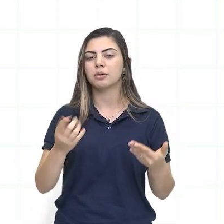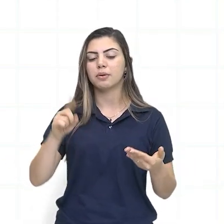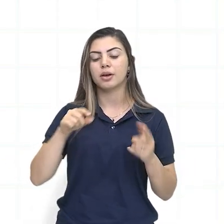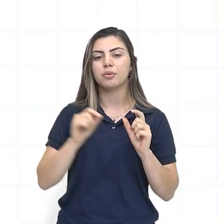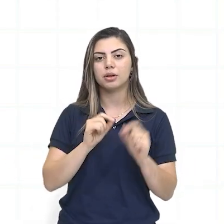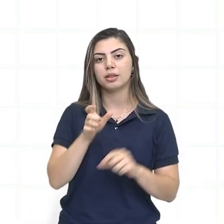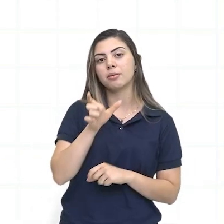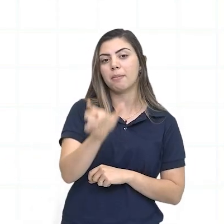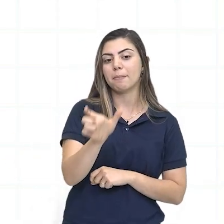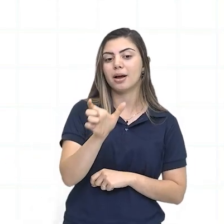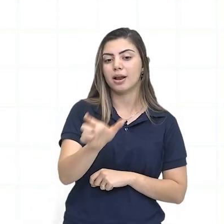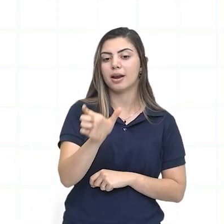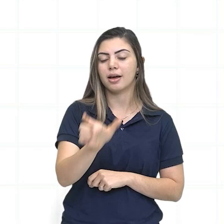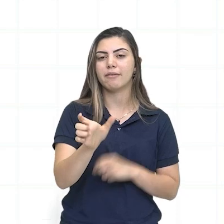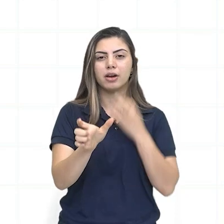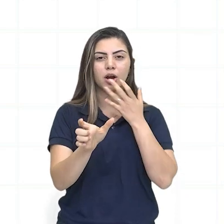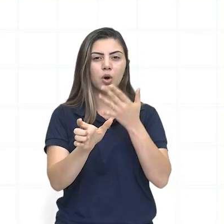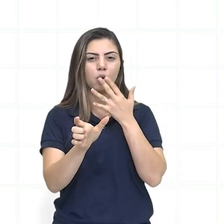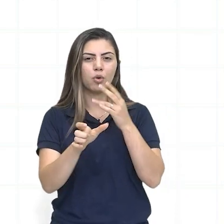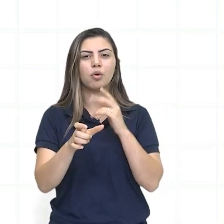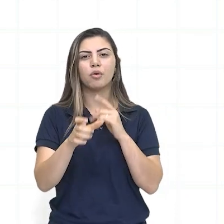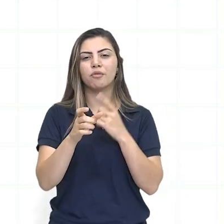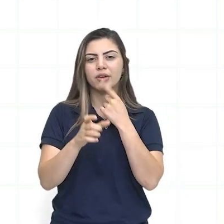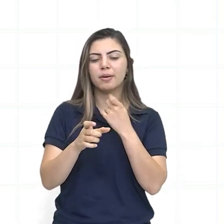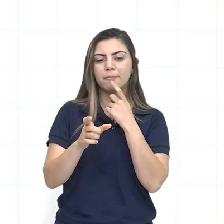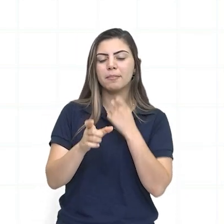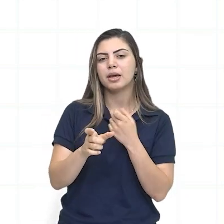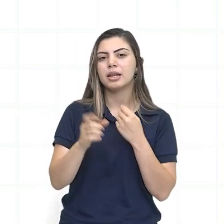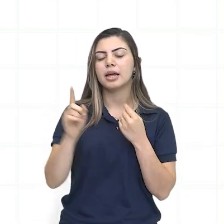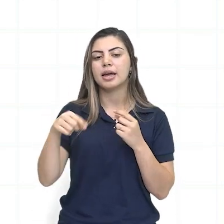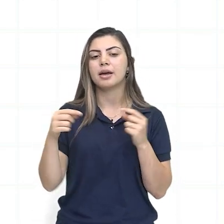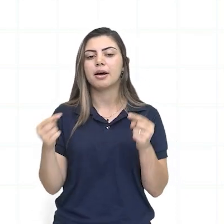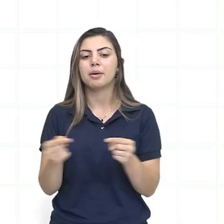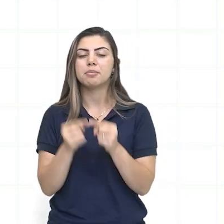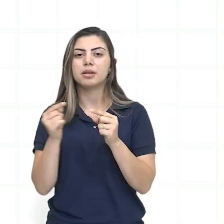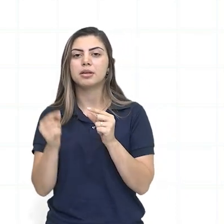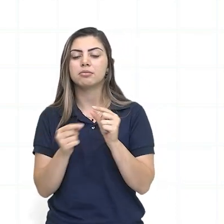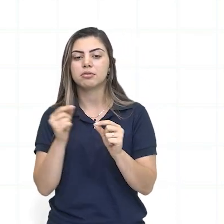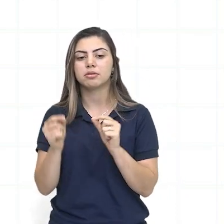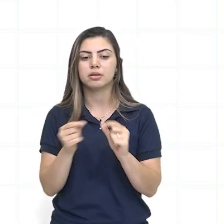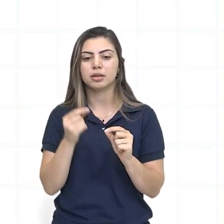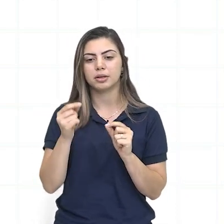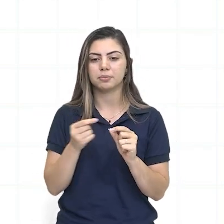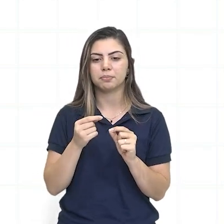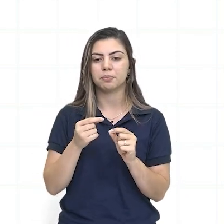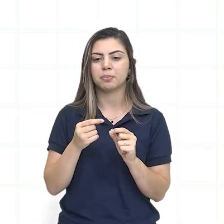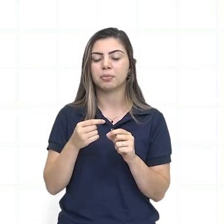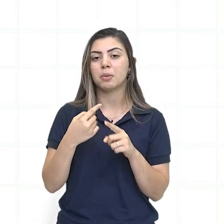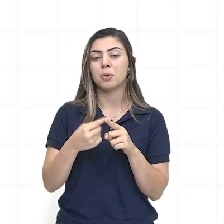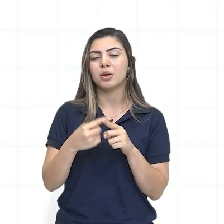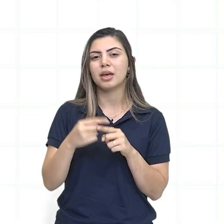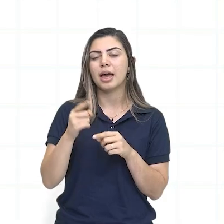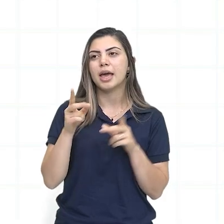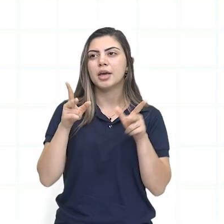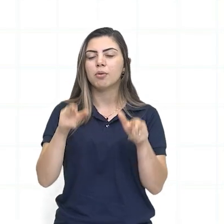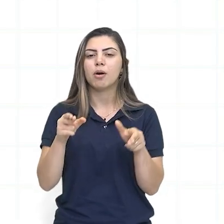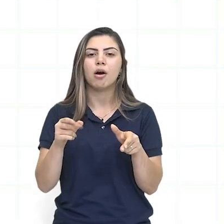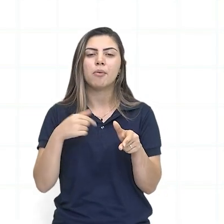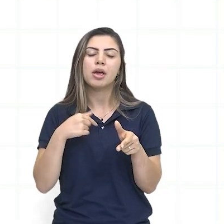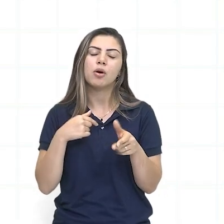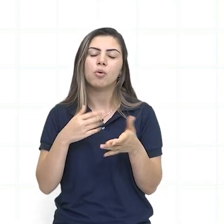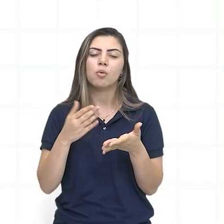expressão que tem a ideia de correção. Estou corrigindo, porque eu errei, né? Então, eu